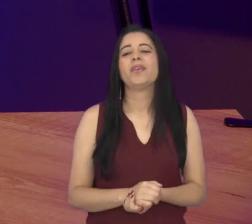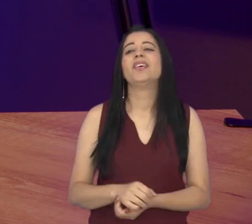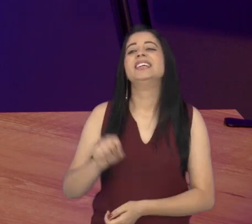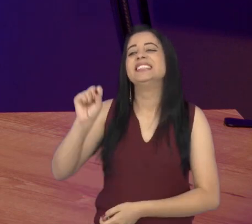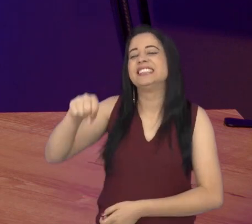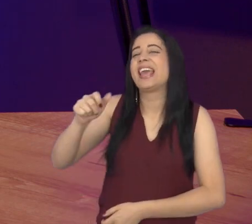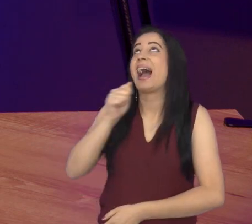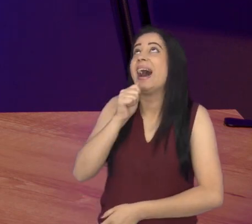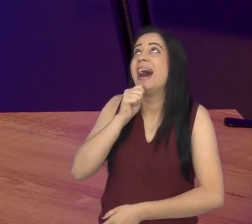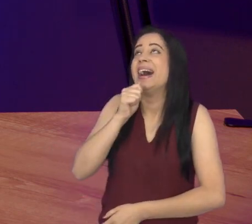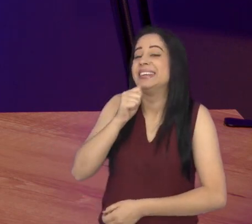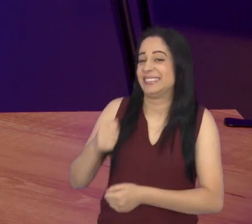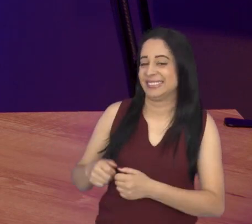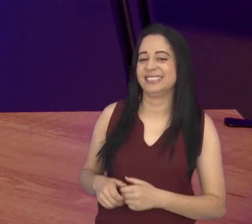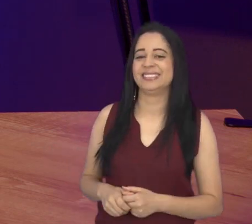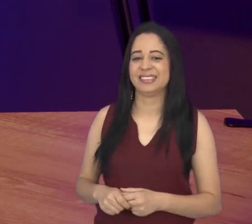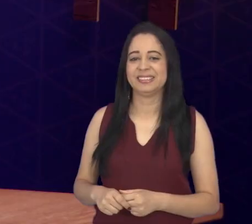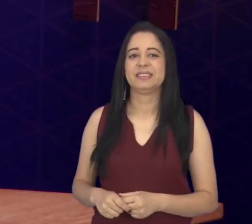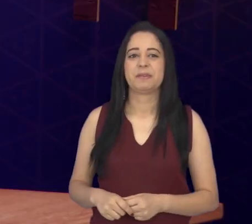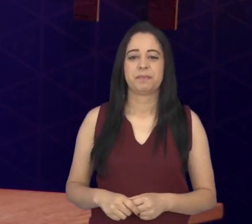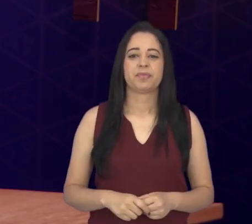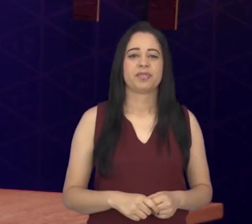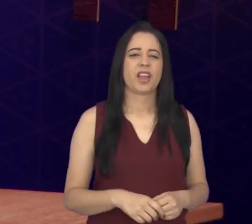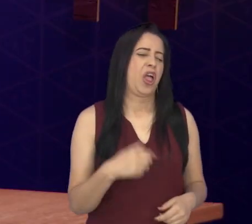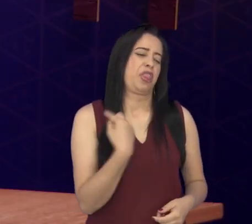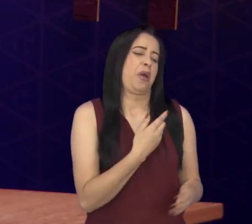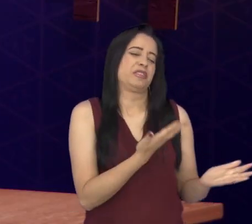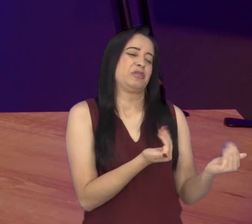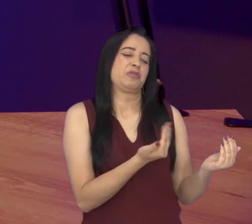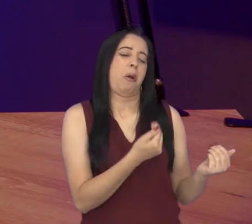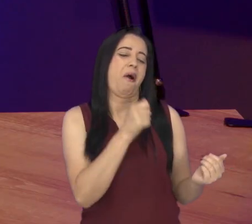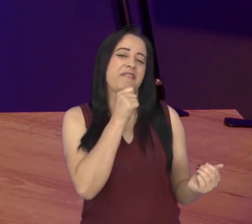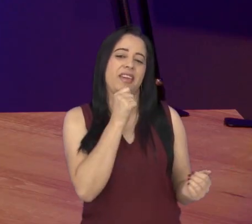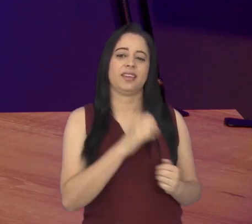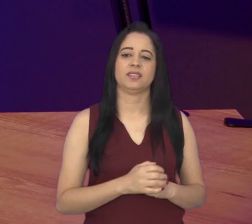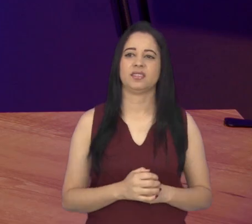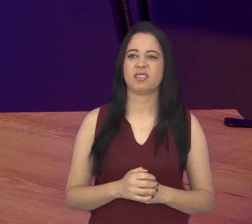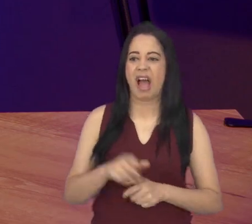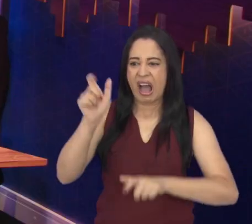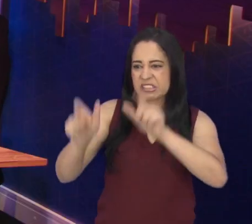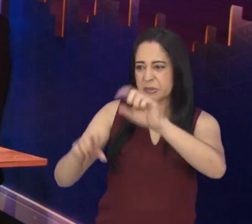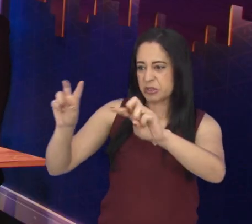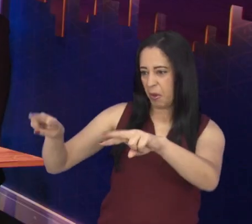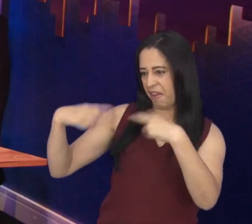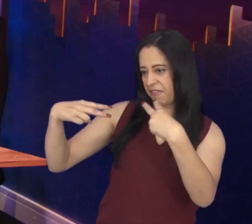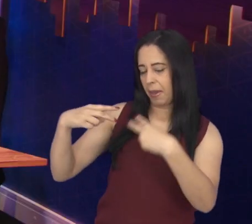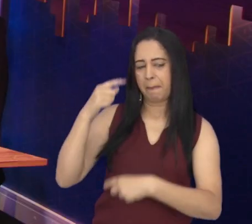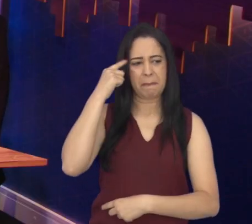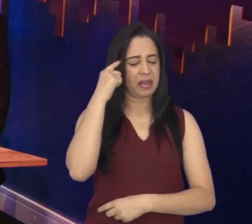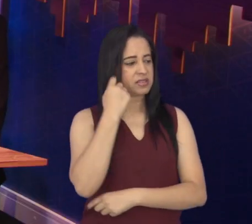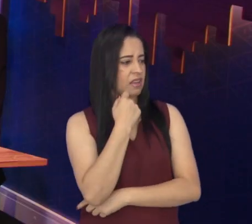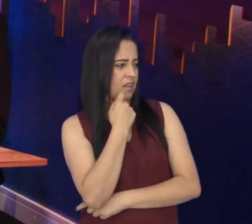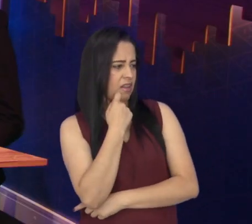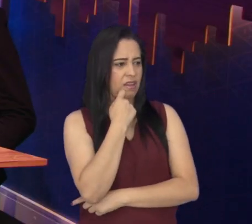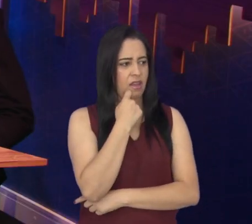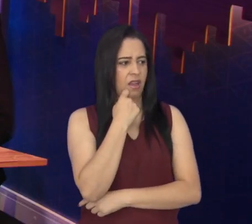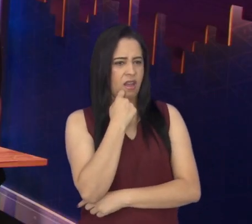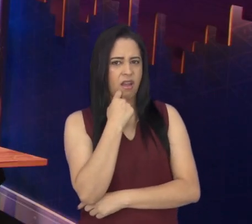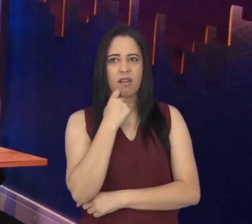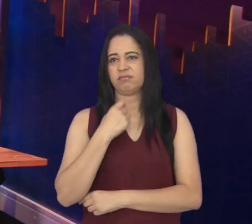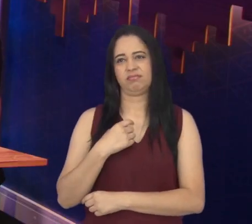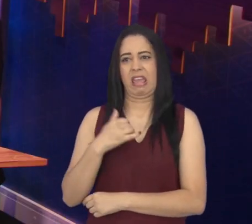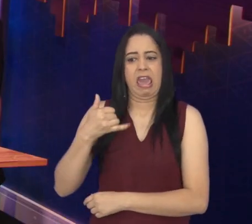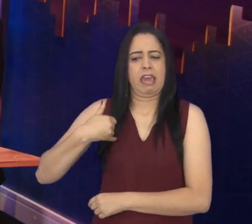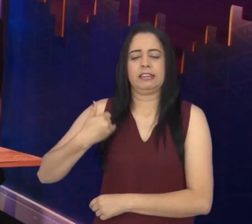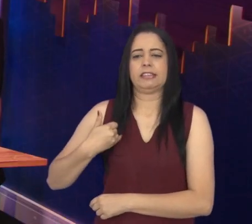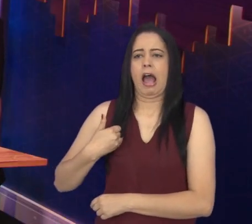de idade, Samuel. Ainda bem que falta. Ainda falta. Falta bastante ainda. Mas a gente é jovem. É, quem olha pra nós nunca vai